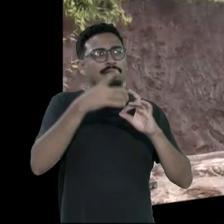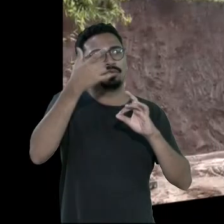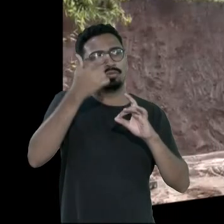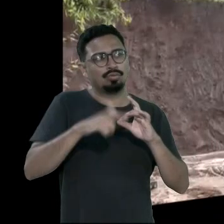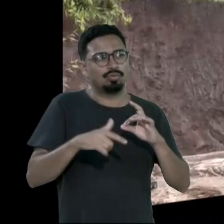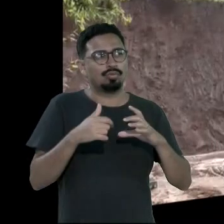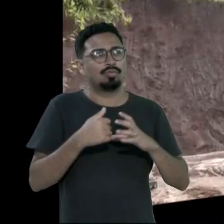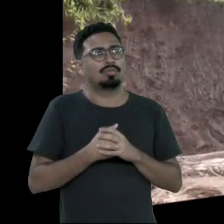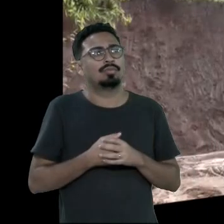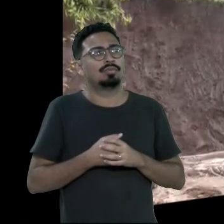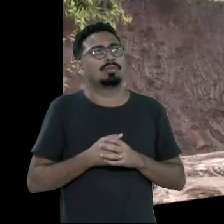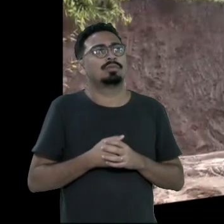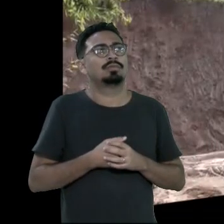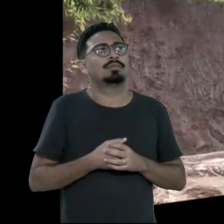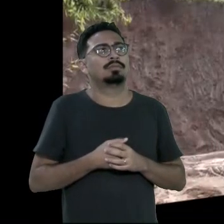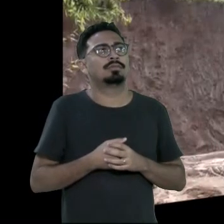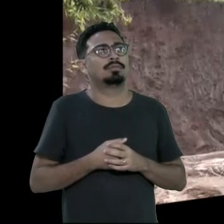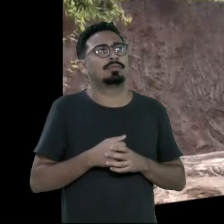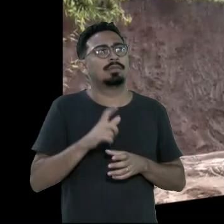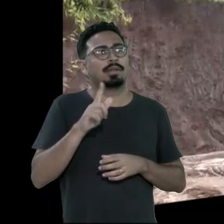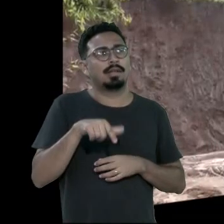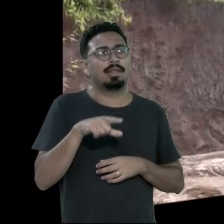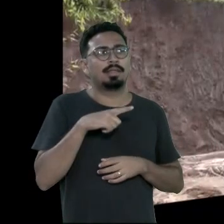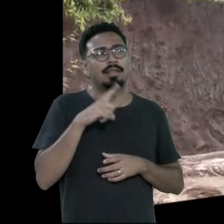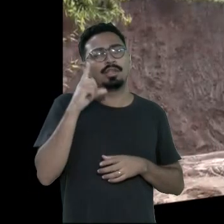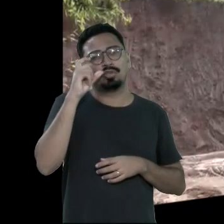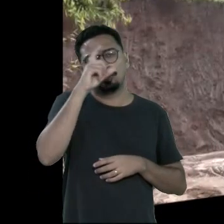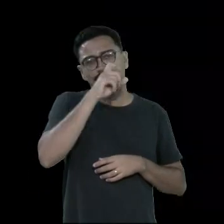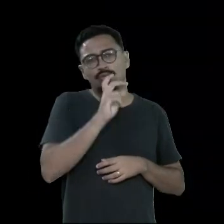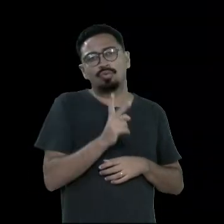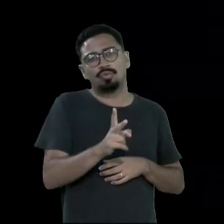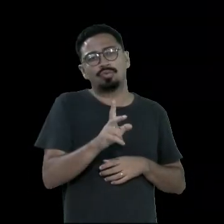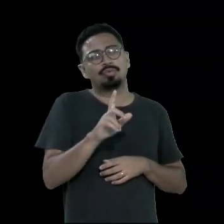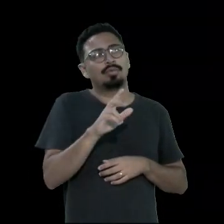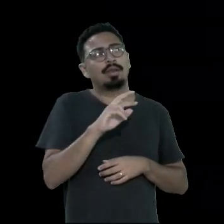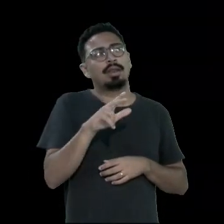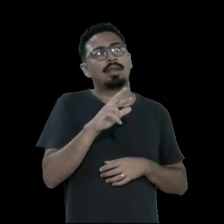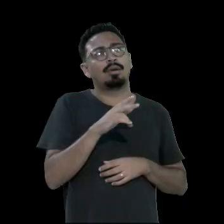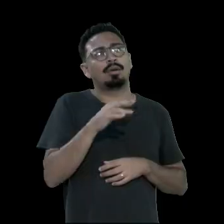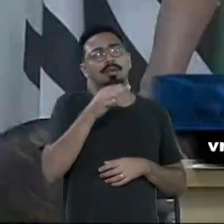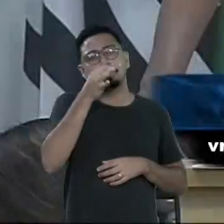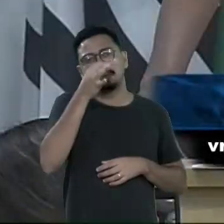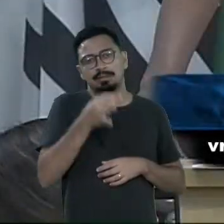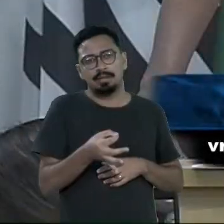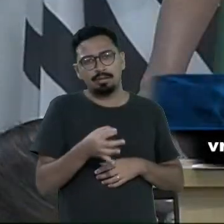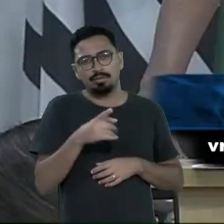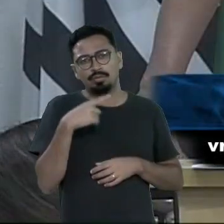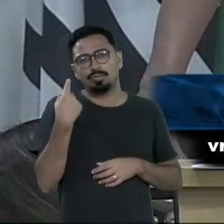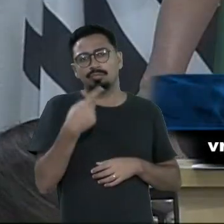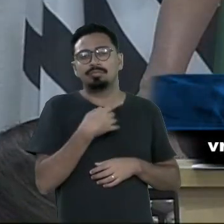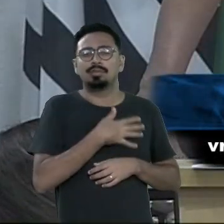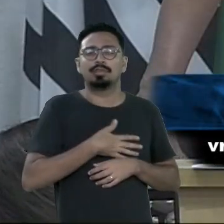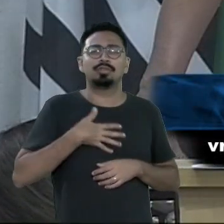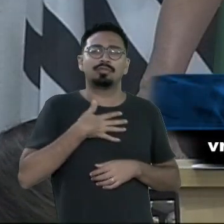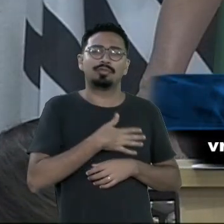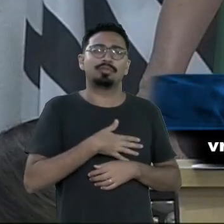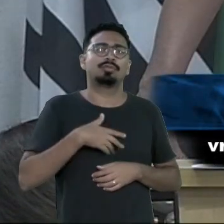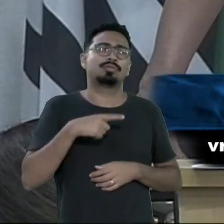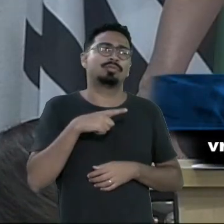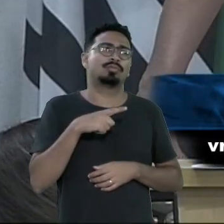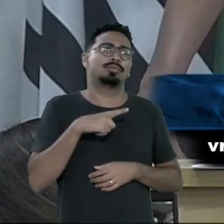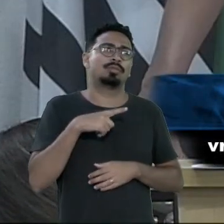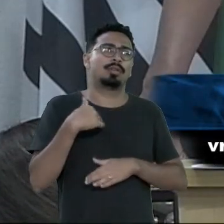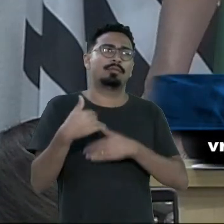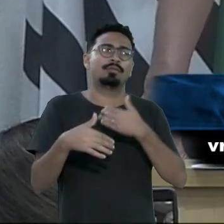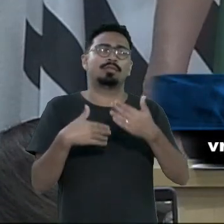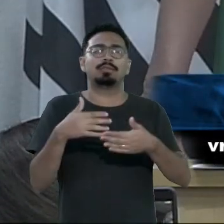ainda de forma precária. Não está de maneira satisfatória. A gente gostaria que as coisas tivessem avançado,